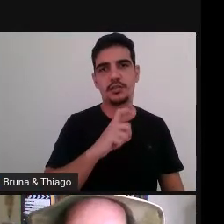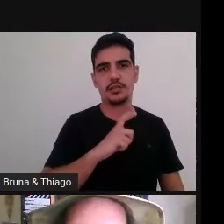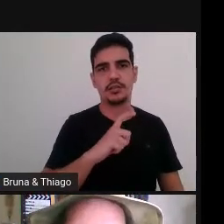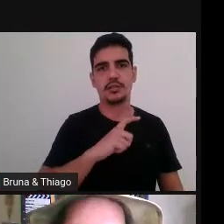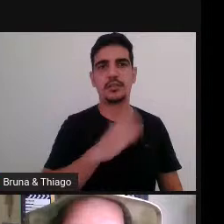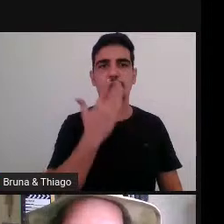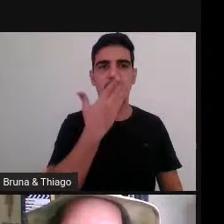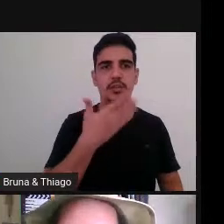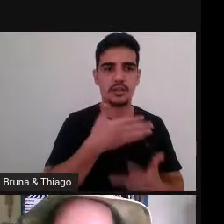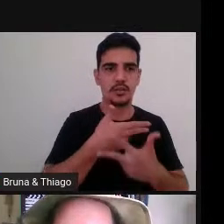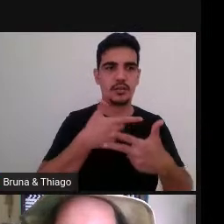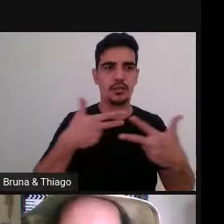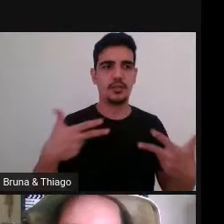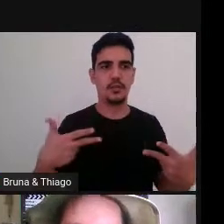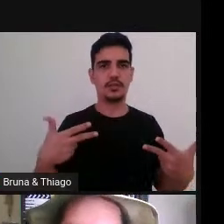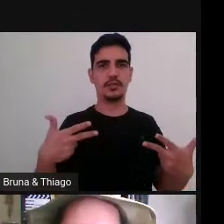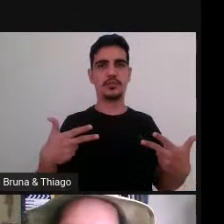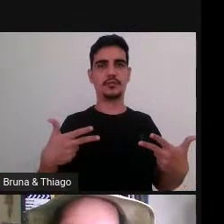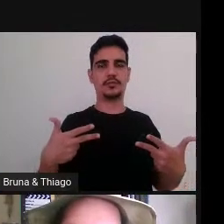colorações, né?